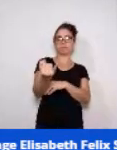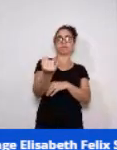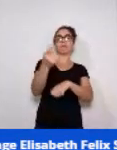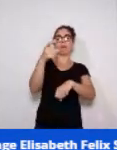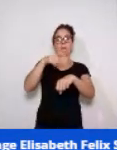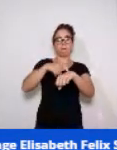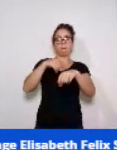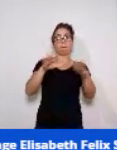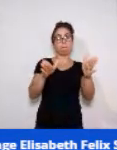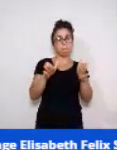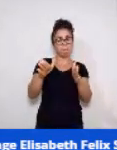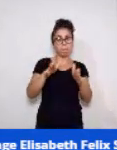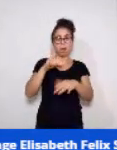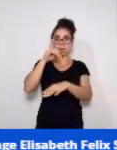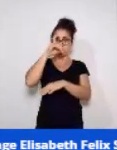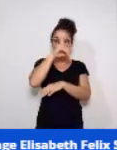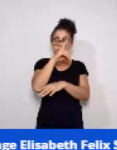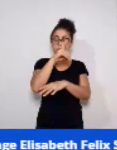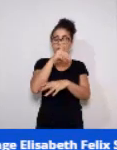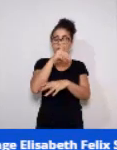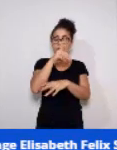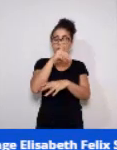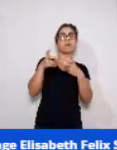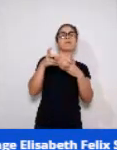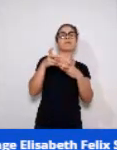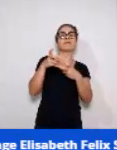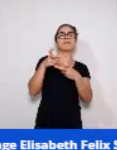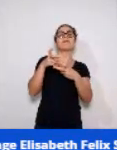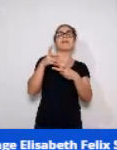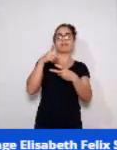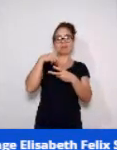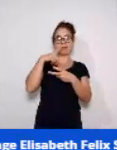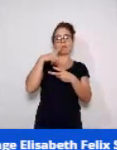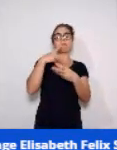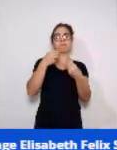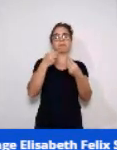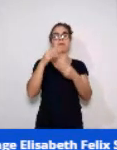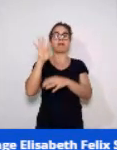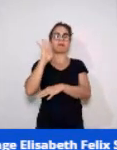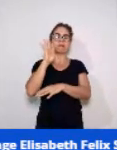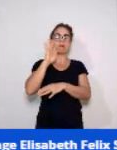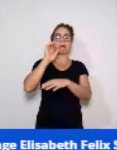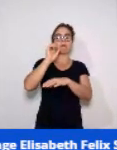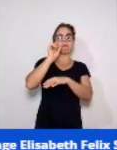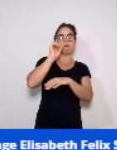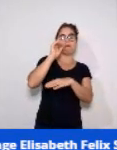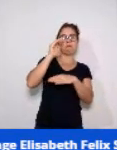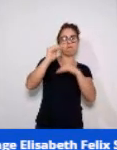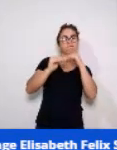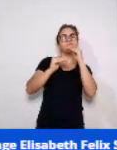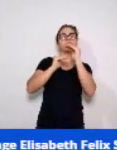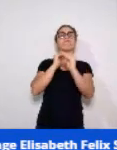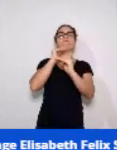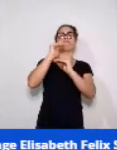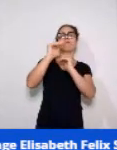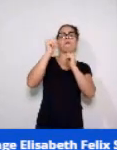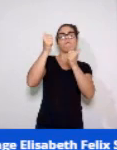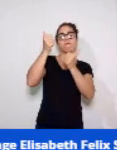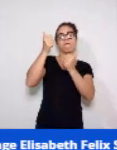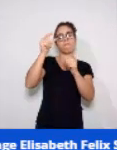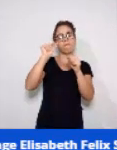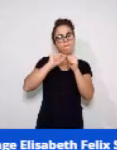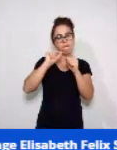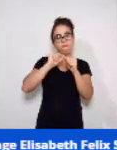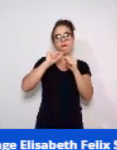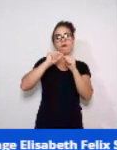está vivendo e perceber que quanta coisa legal foi construída, né? Eu sei que nem tudo são flores e não